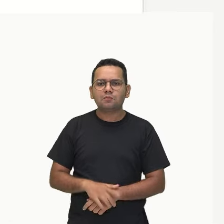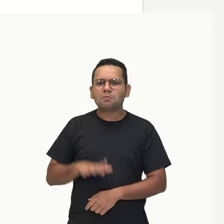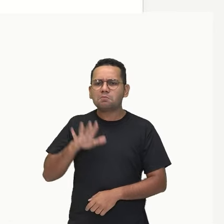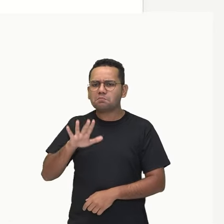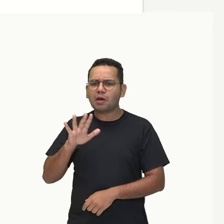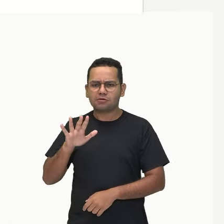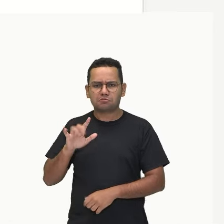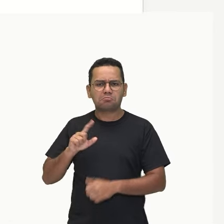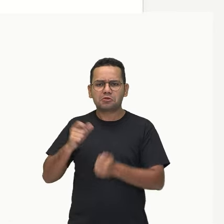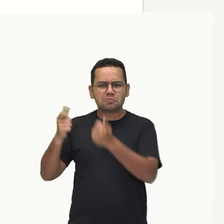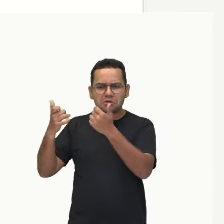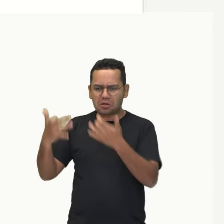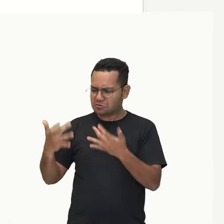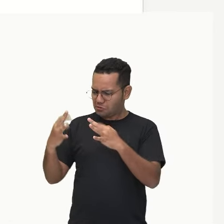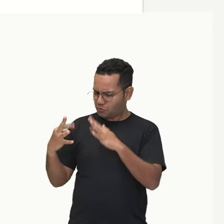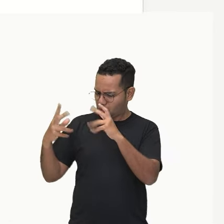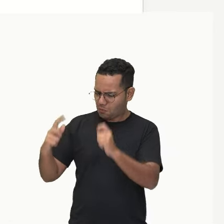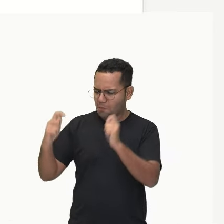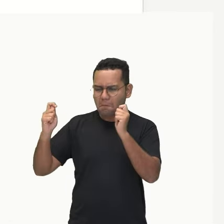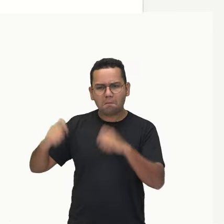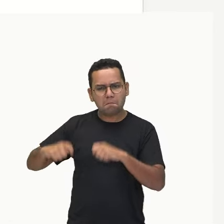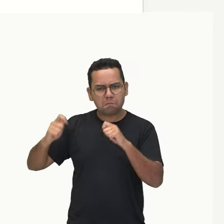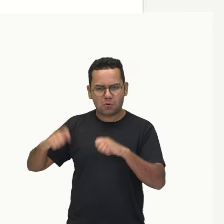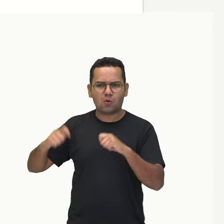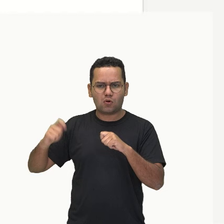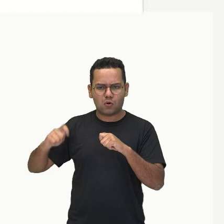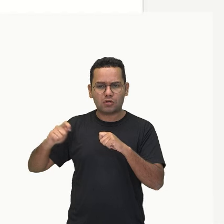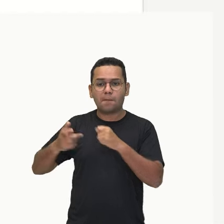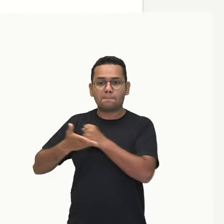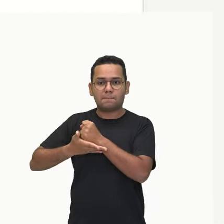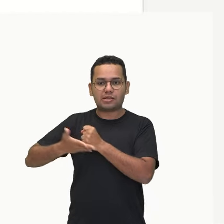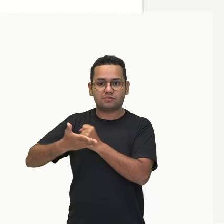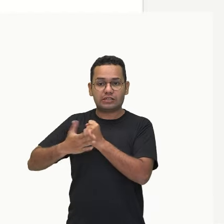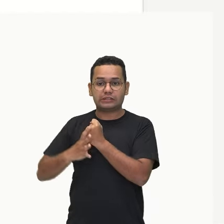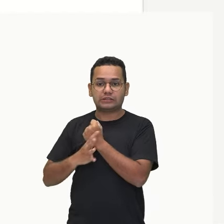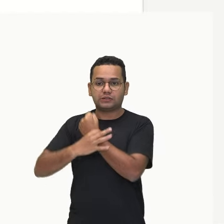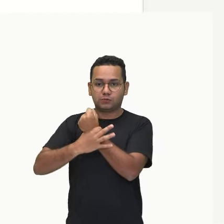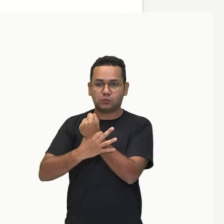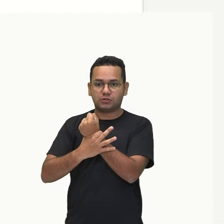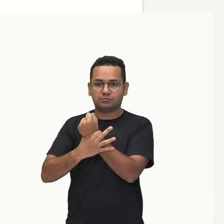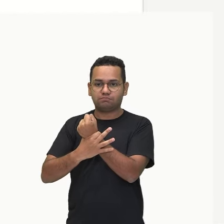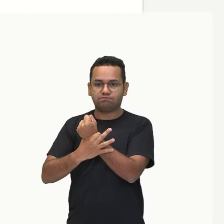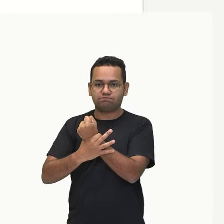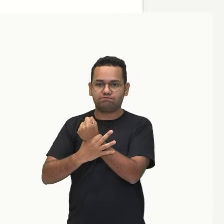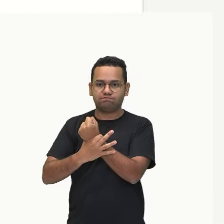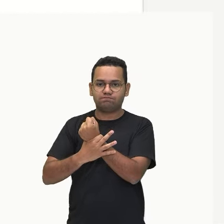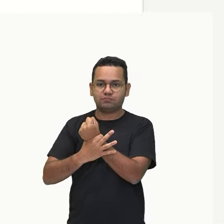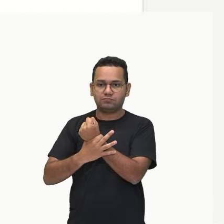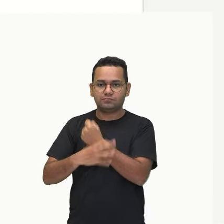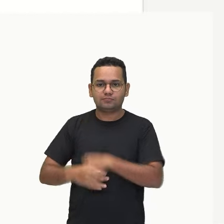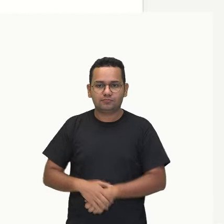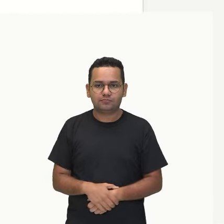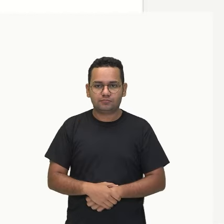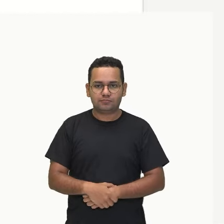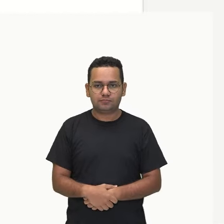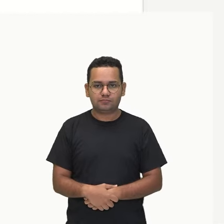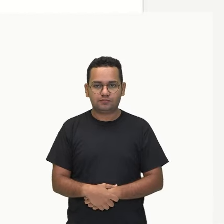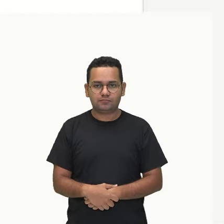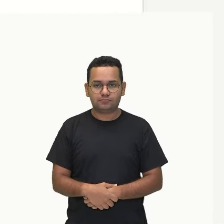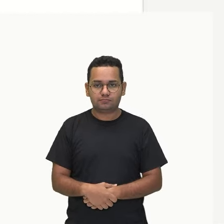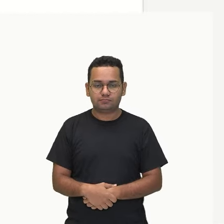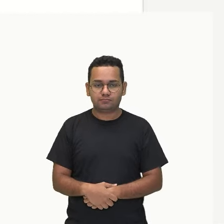para justificar essa crença, justificar essa fé.